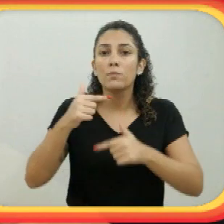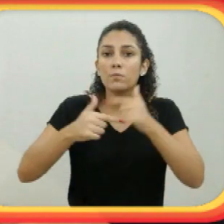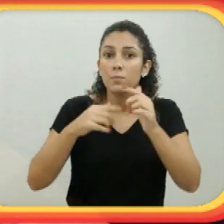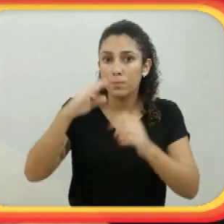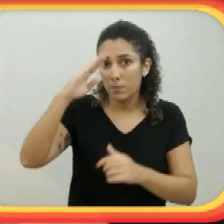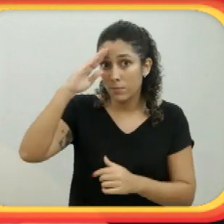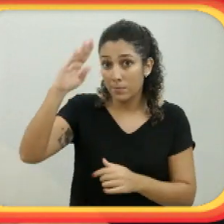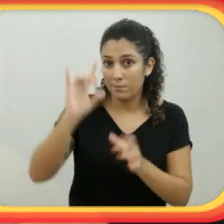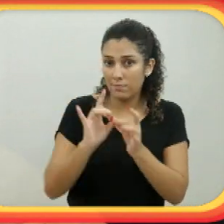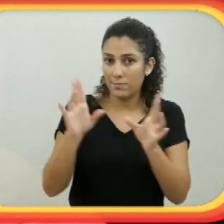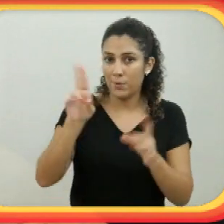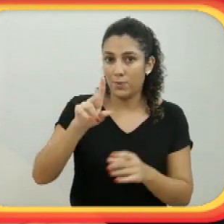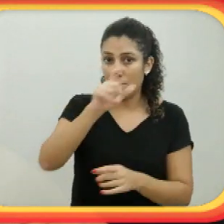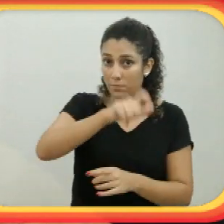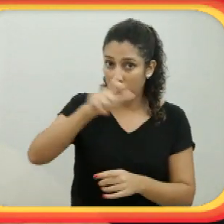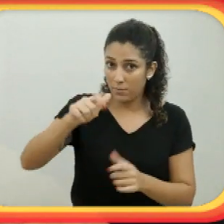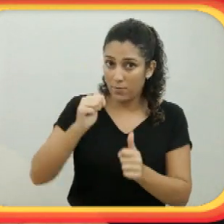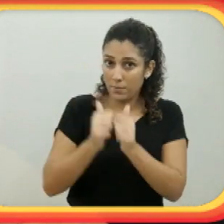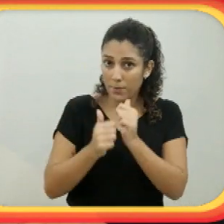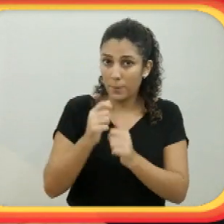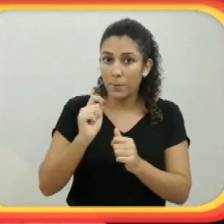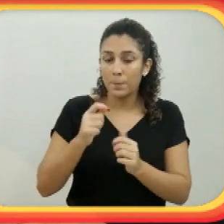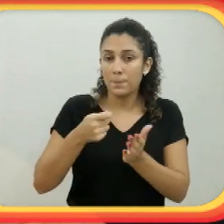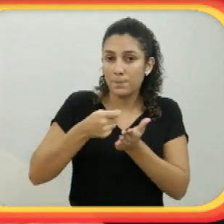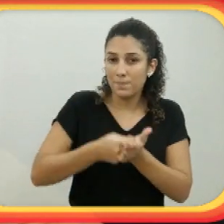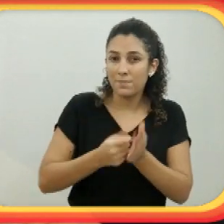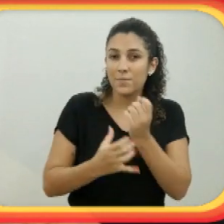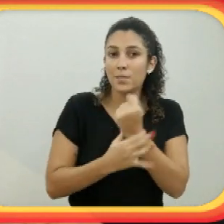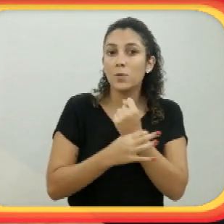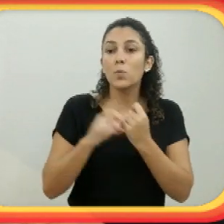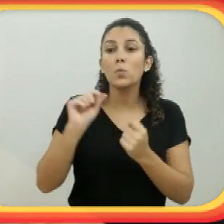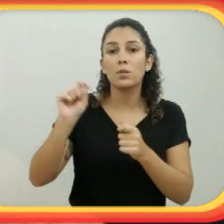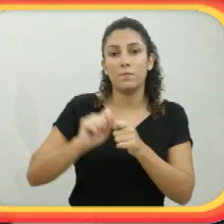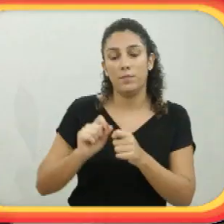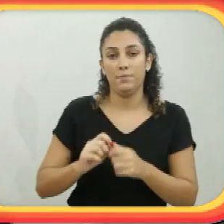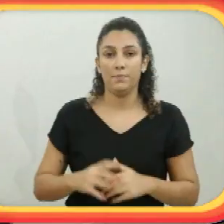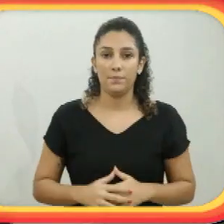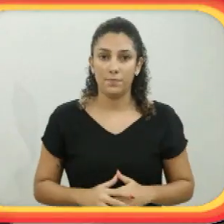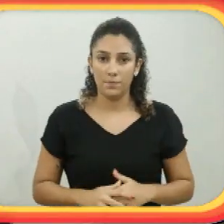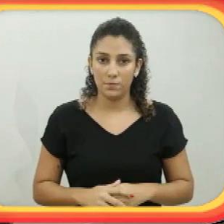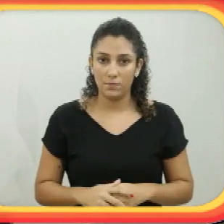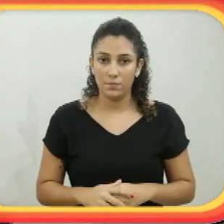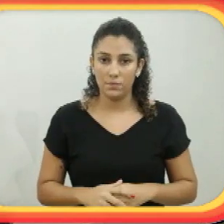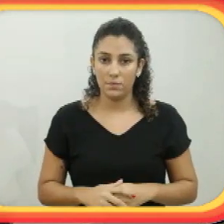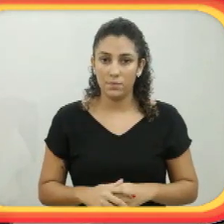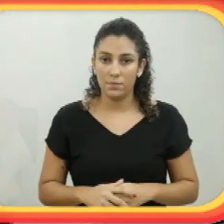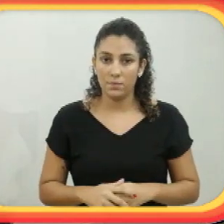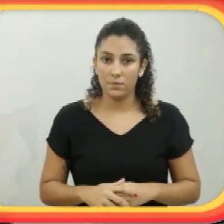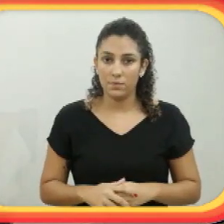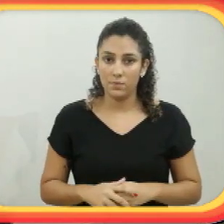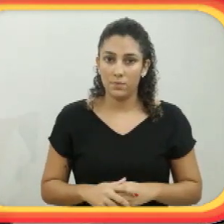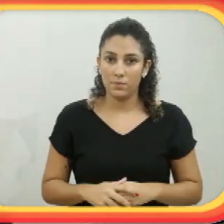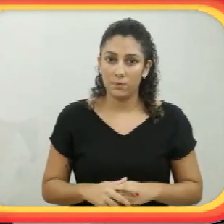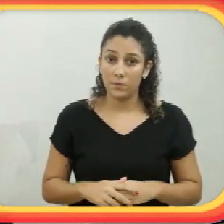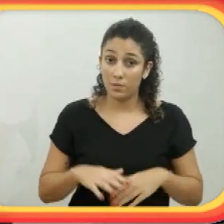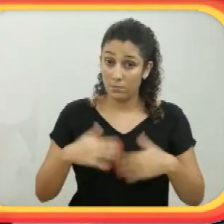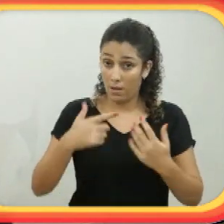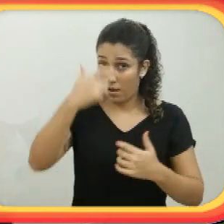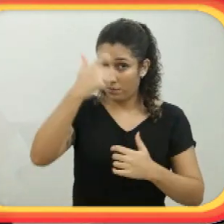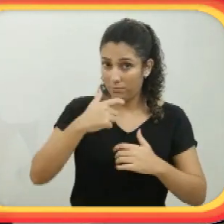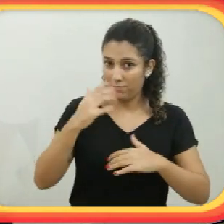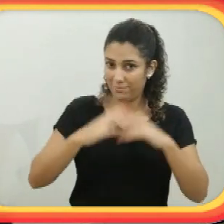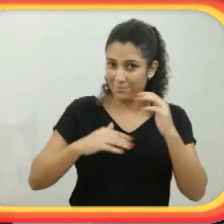principal é permitir ao atleta ter o máximo de preensão e de segurança no que ele está fazendo. O atleta com equipamento